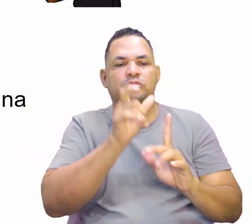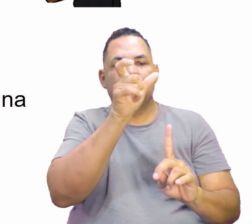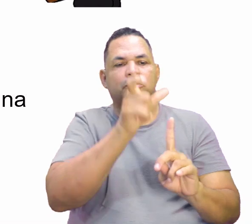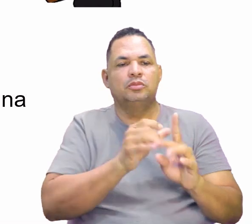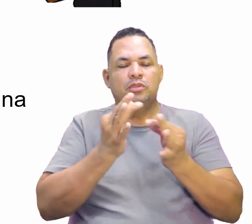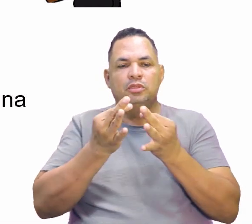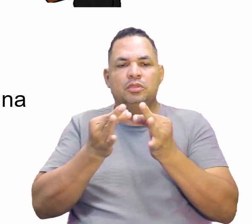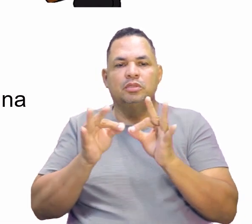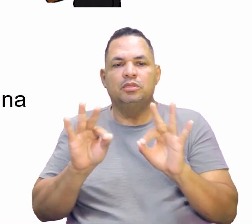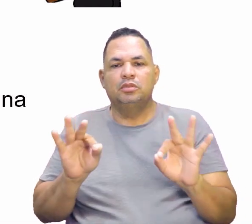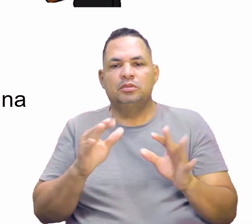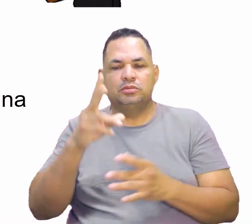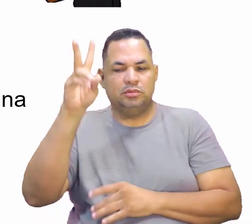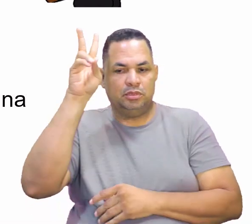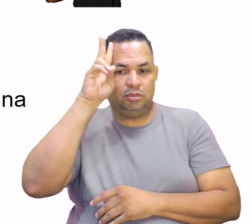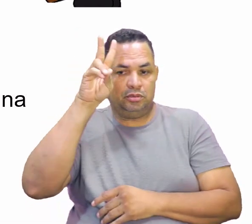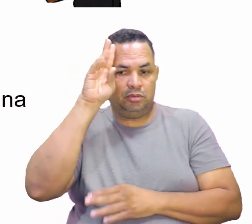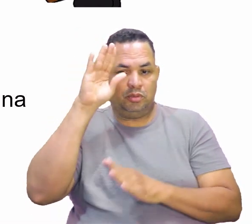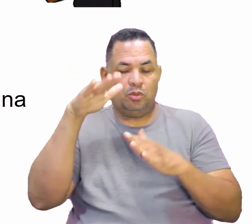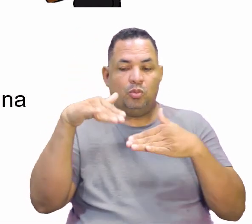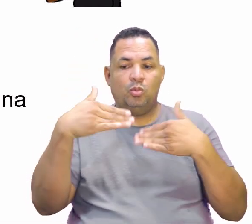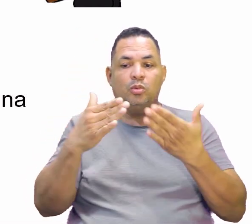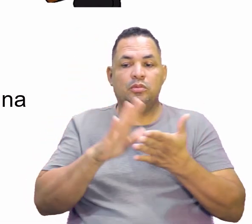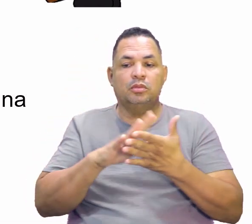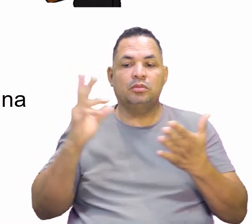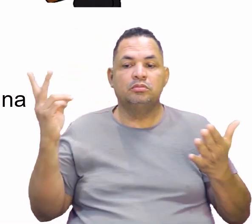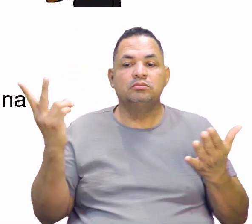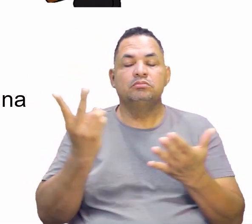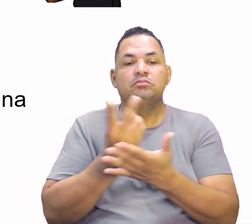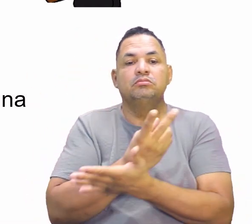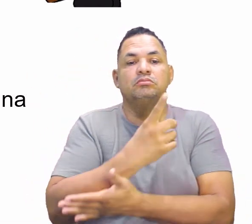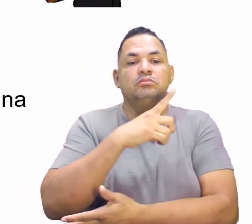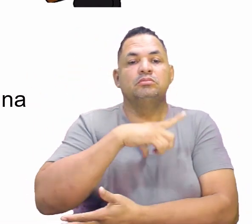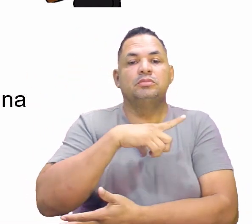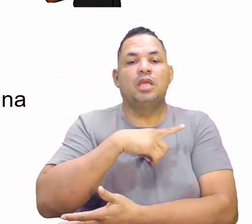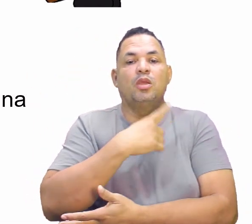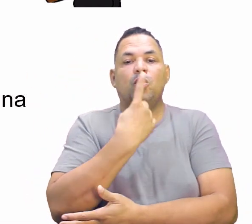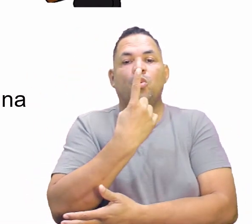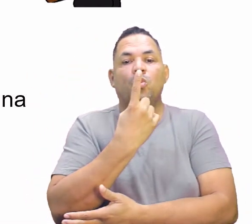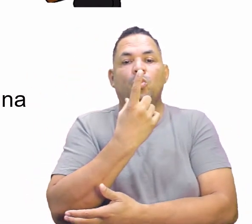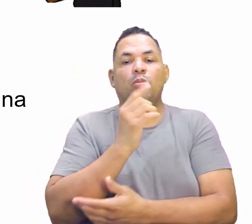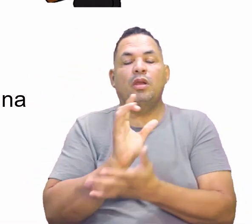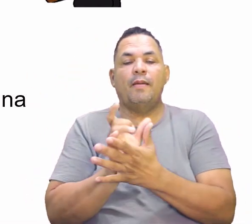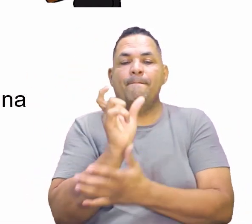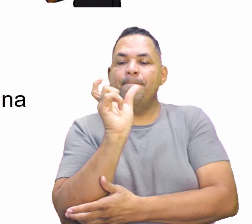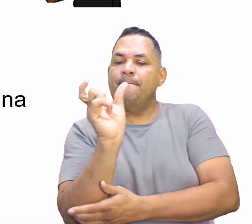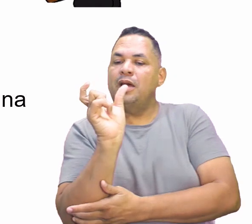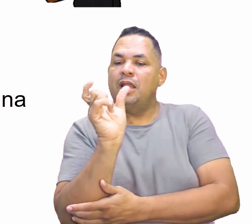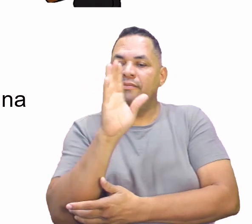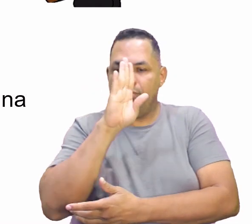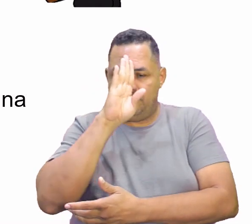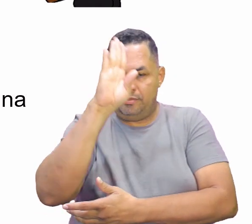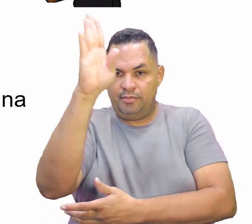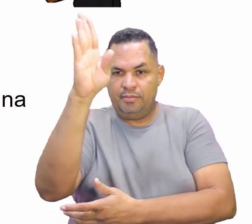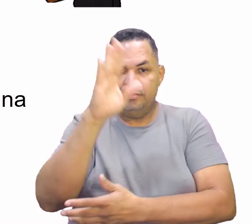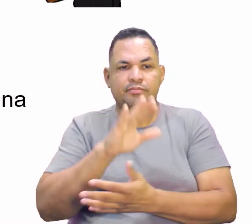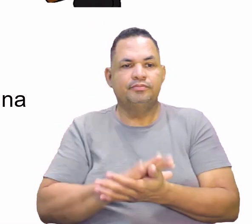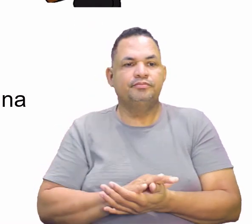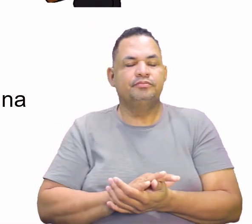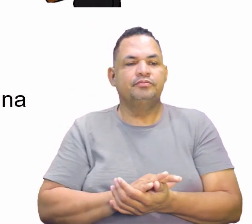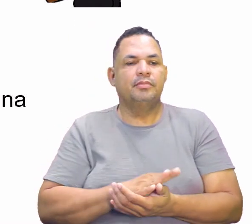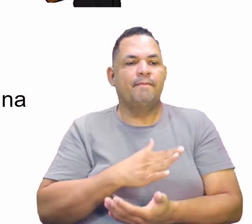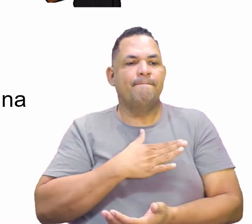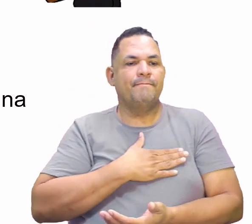sujeito simples, vocês lembram? Quando ocorre apenas um núcleo. Olha lá. Minha irmã levou o meu